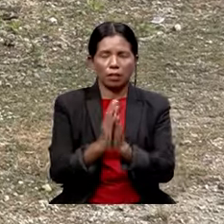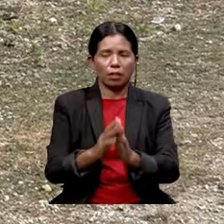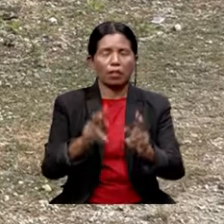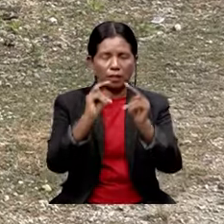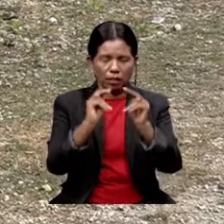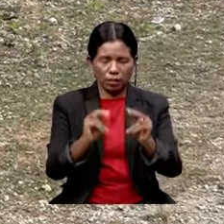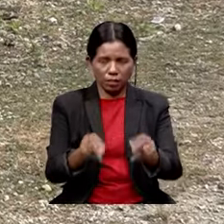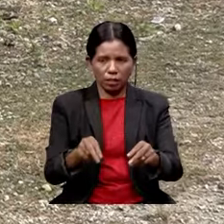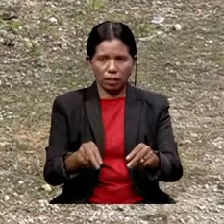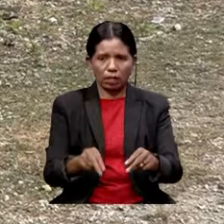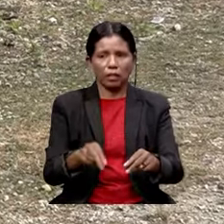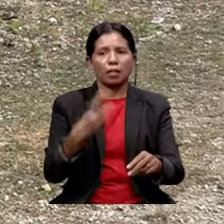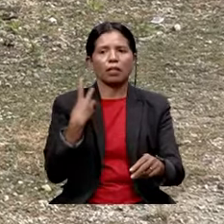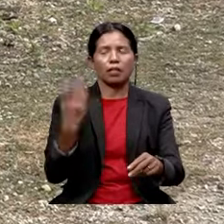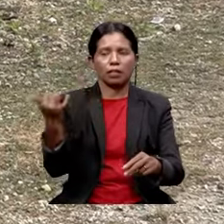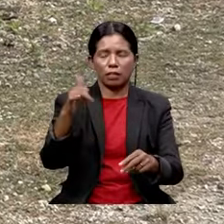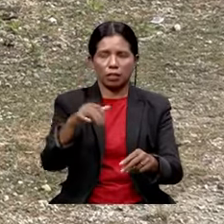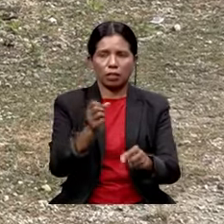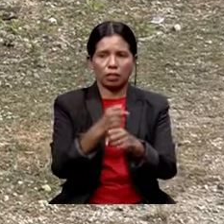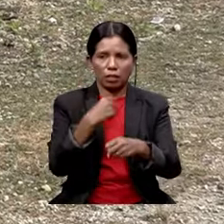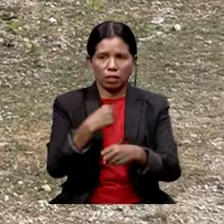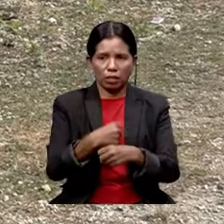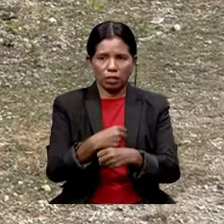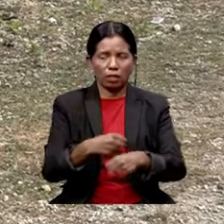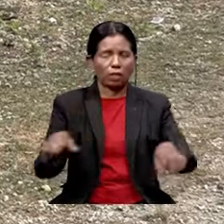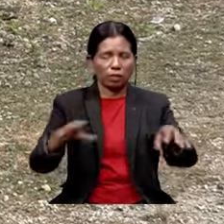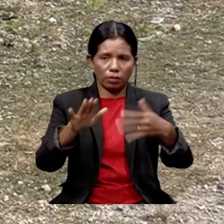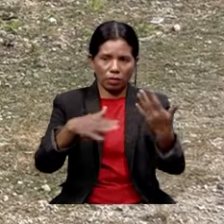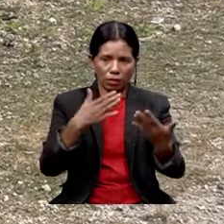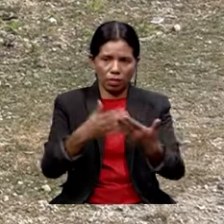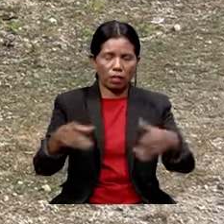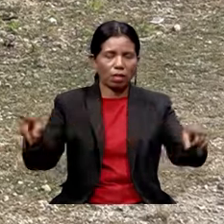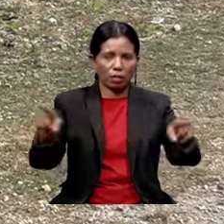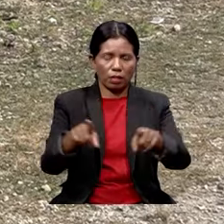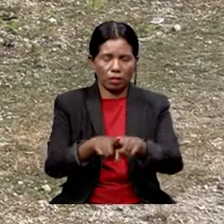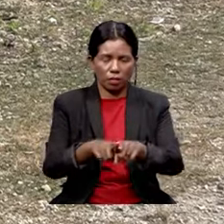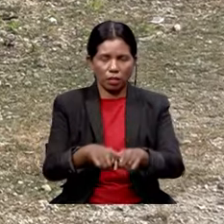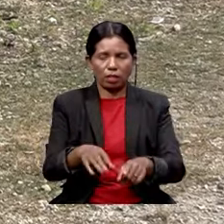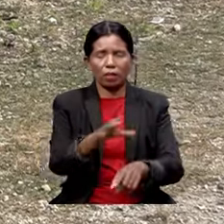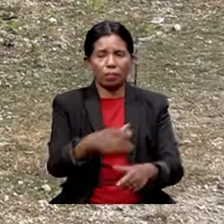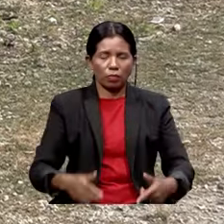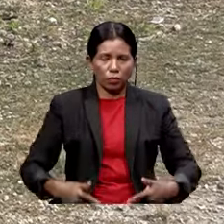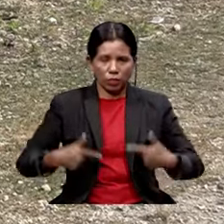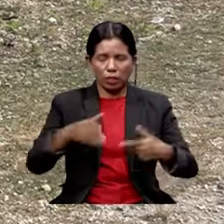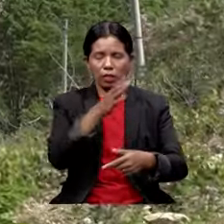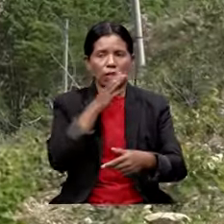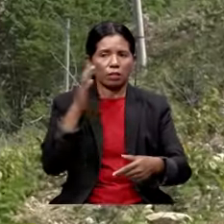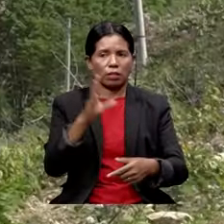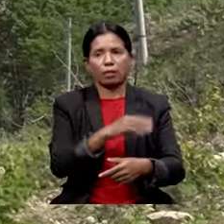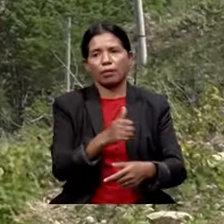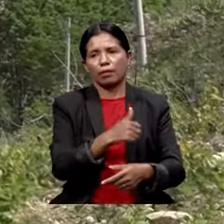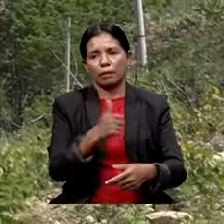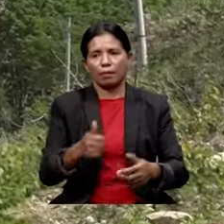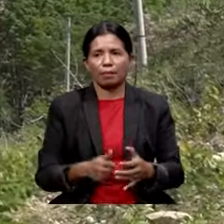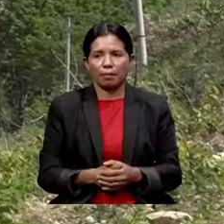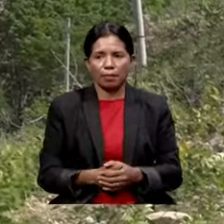necessidade basika obriga sira hodi halo servisu sira hanesan vida agrikultura nian no selutan.